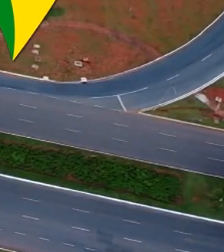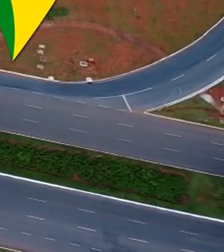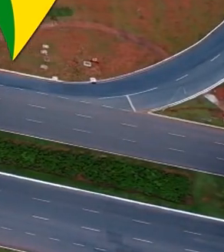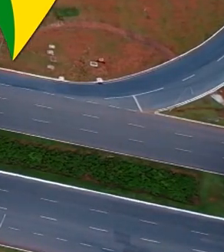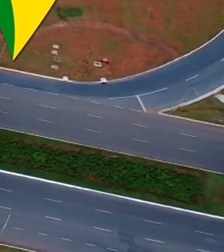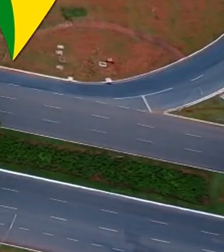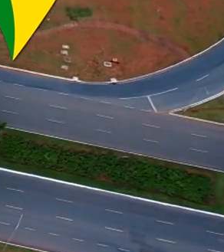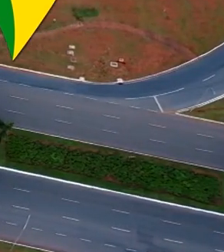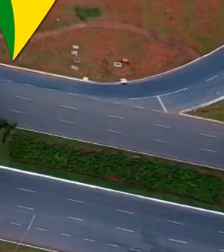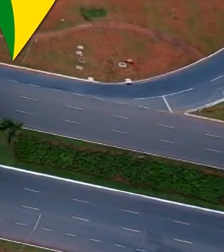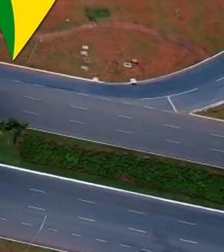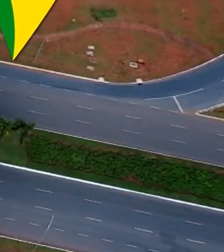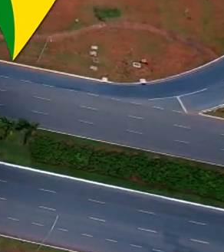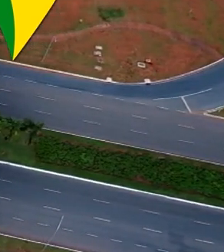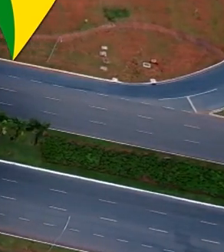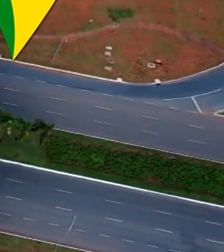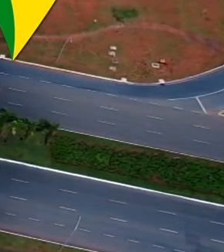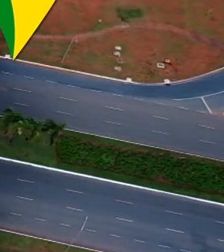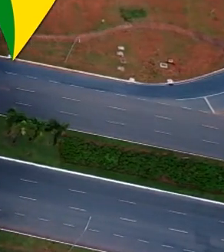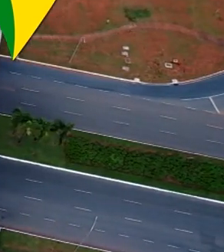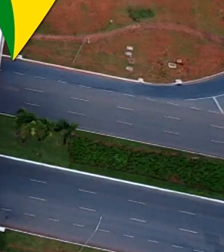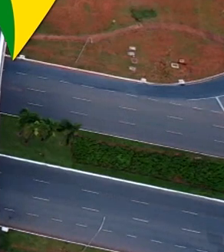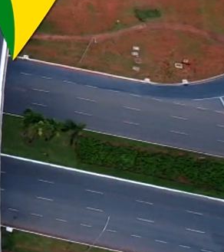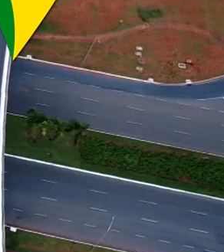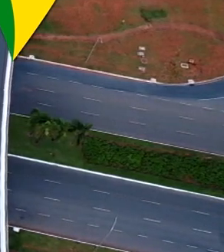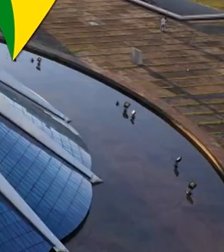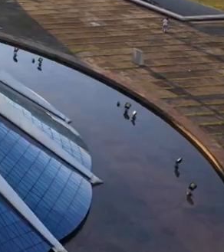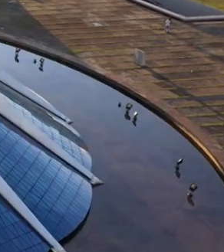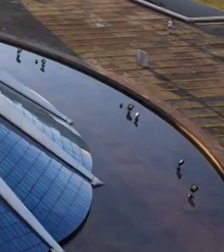Tchau, tchau.